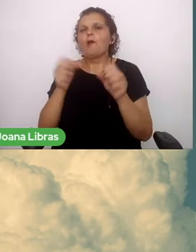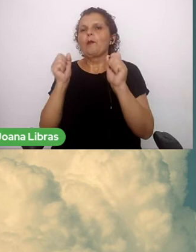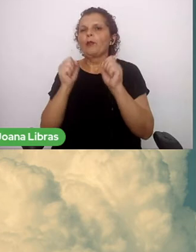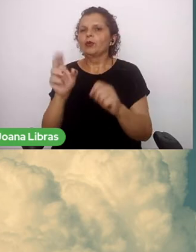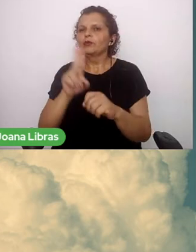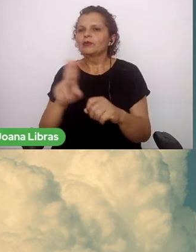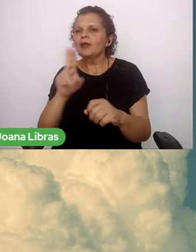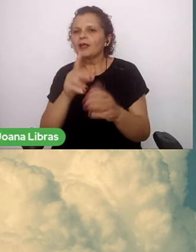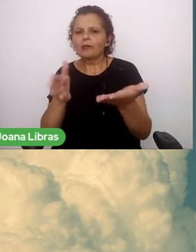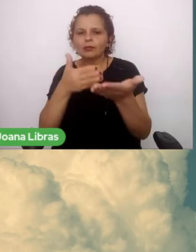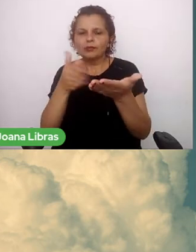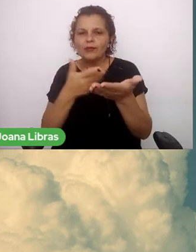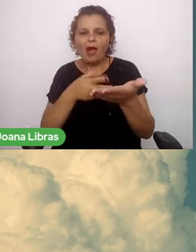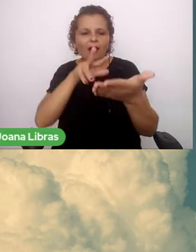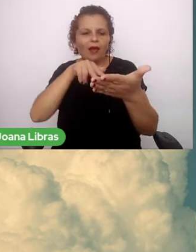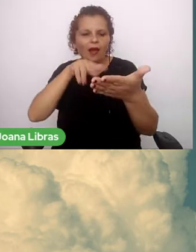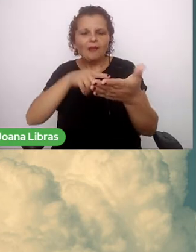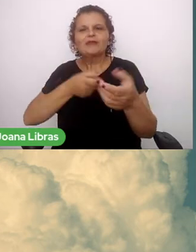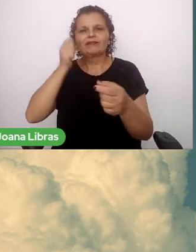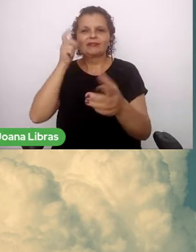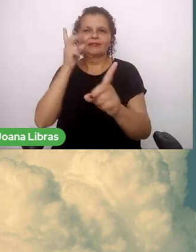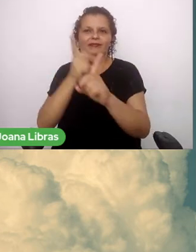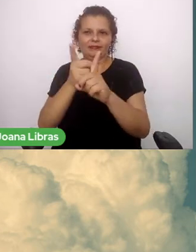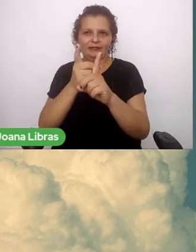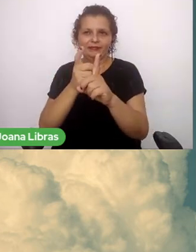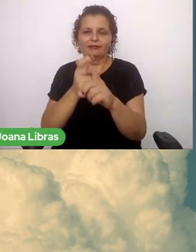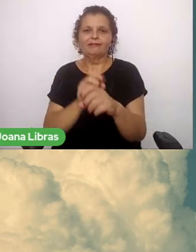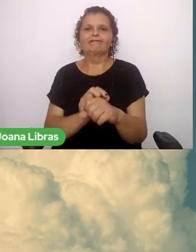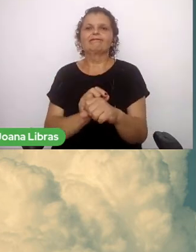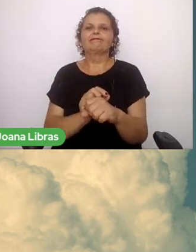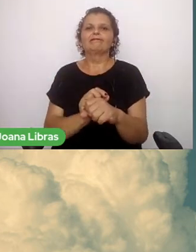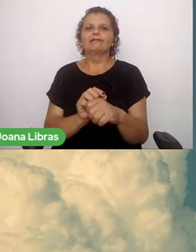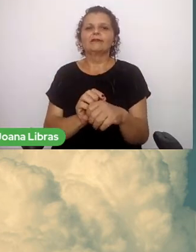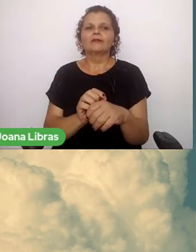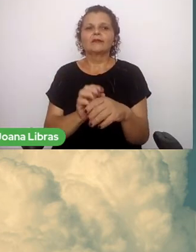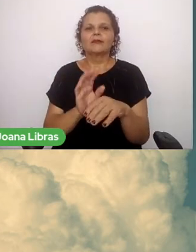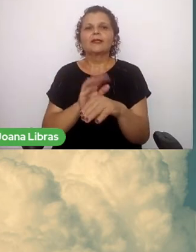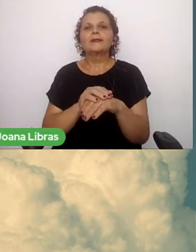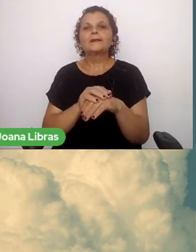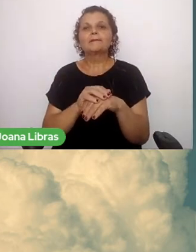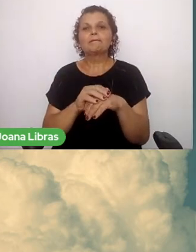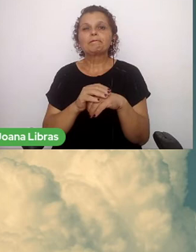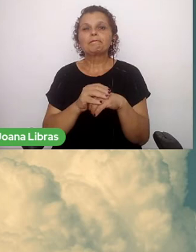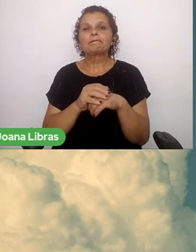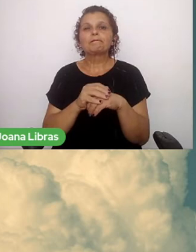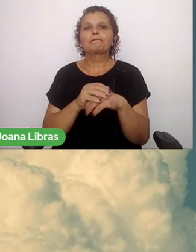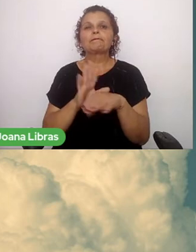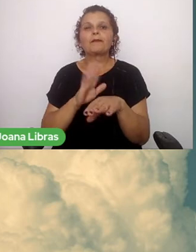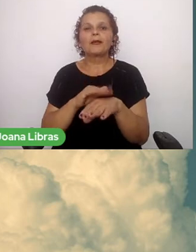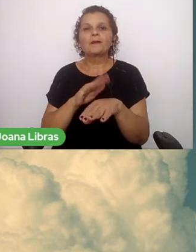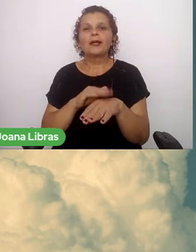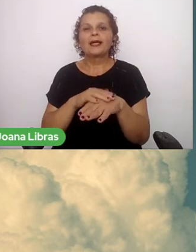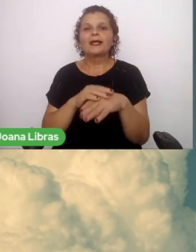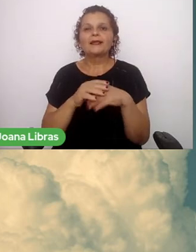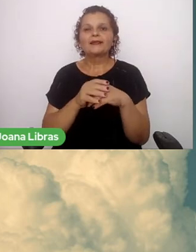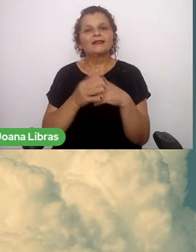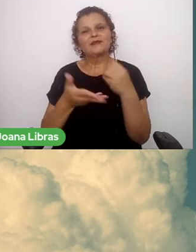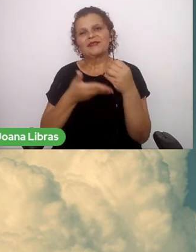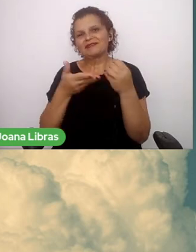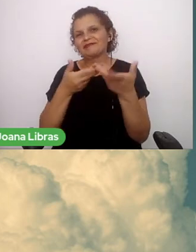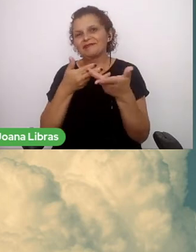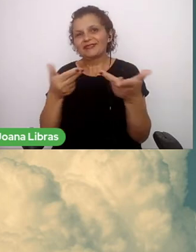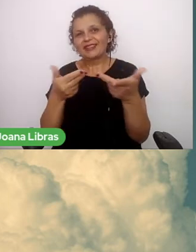que precisar, ok? E deixa eu ver o que mais. Então, basicamente é isso. Eu dei